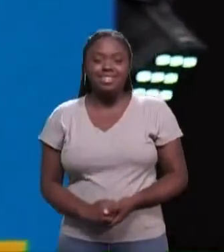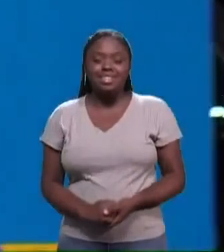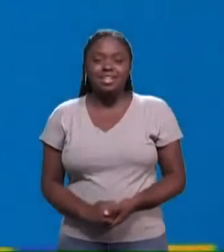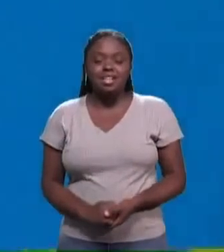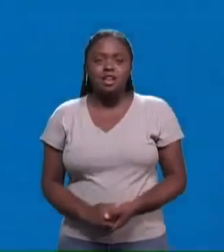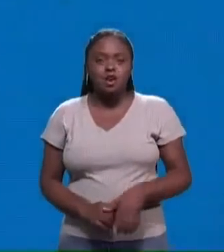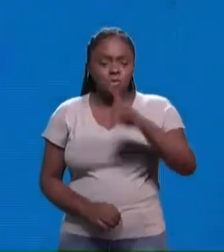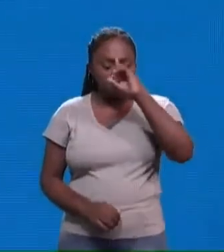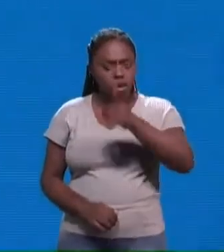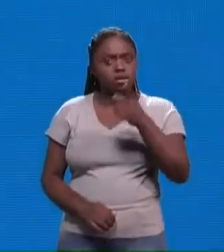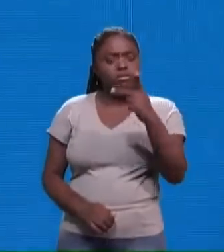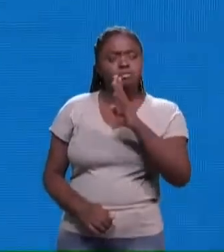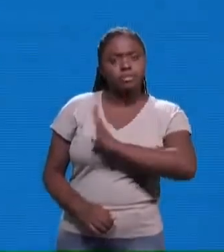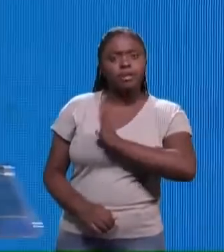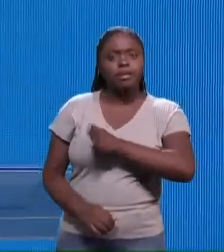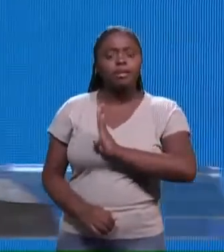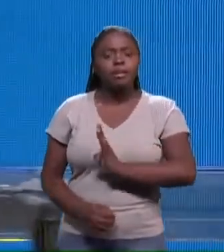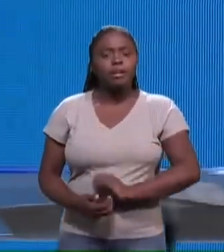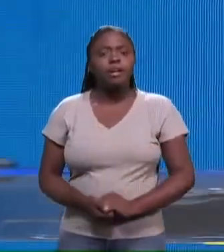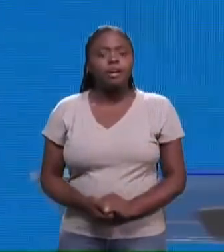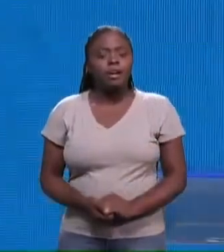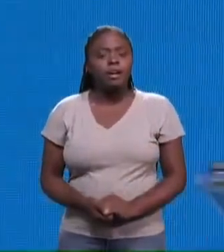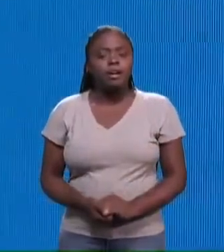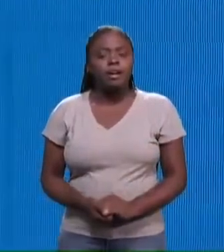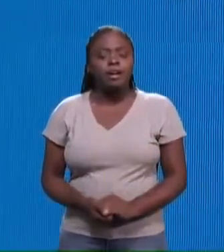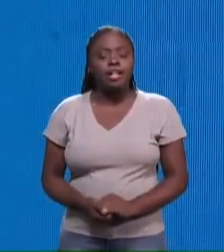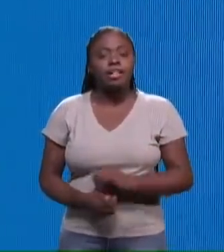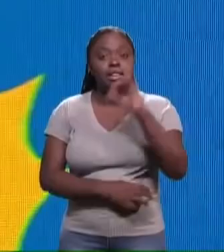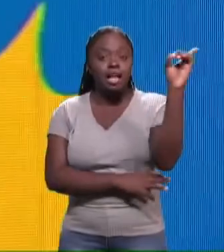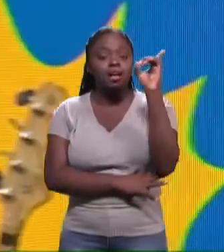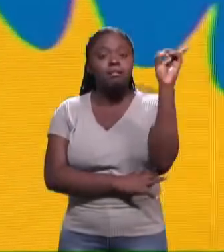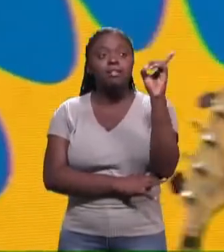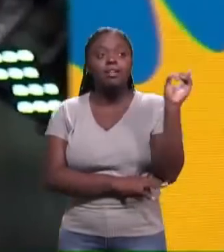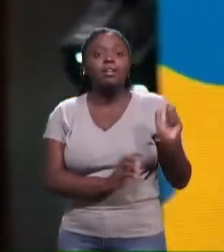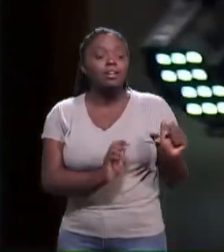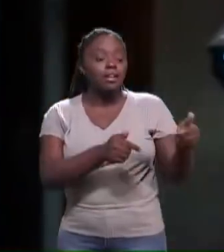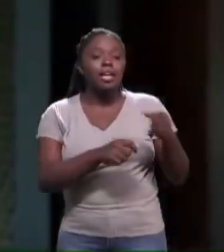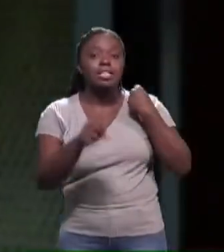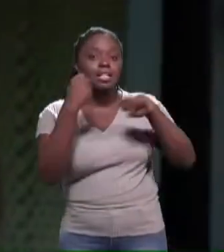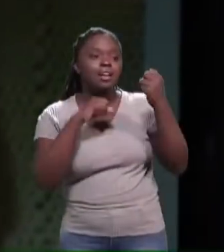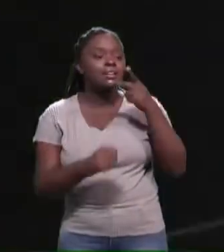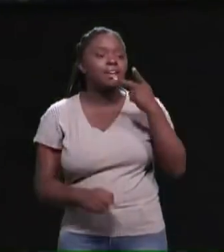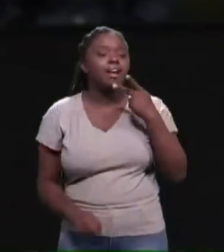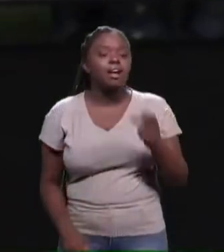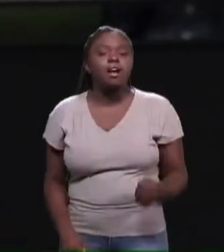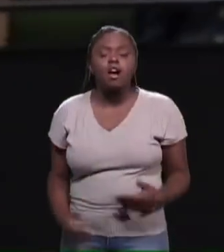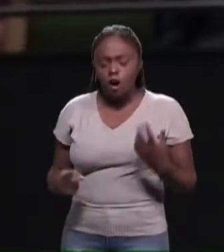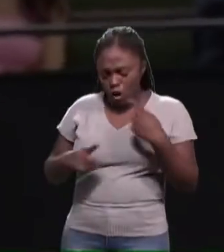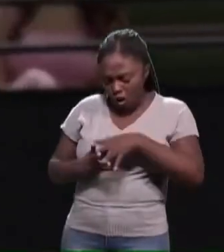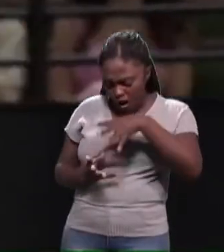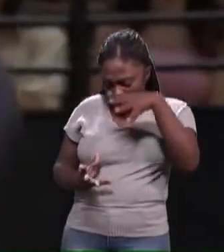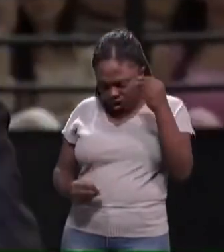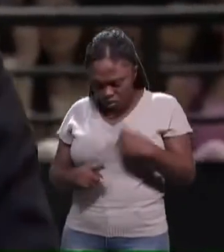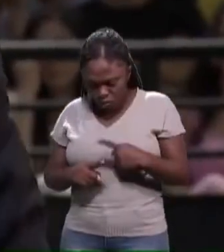Dá ordem pro seu coração, caramba. Vira pra ele. Davi fazia isso. O salmista chegava e dizia: por que